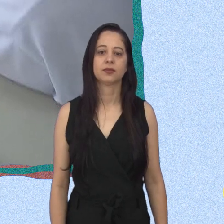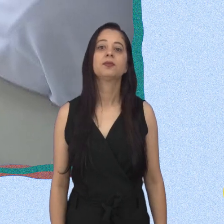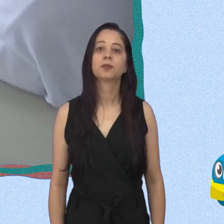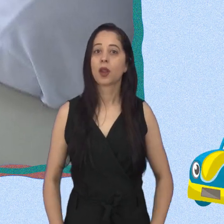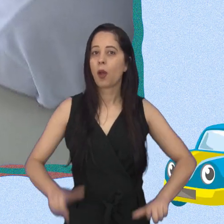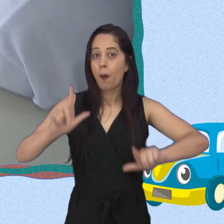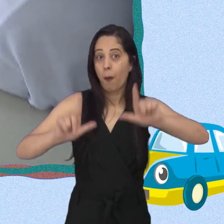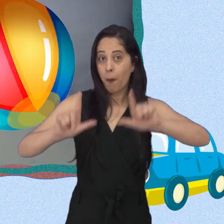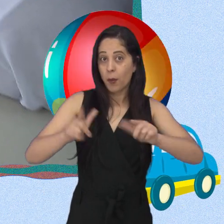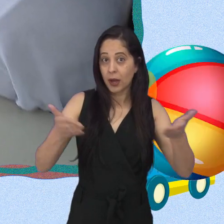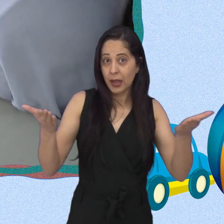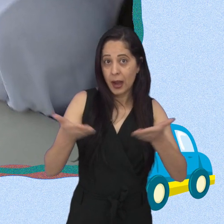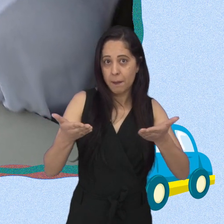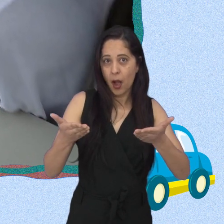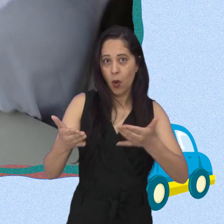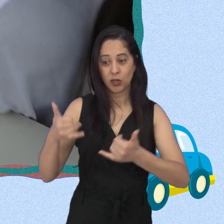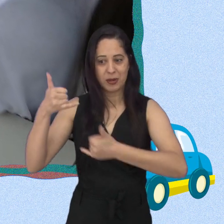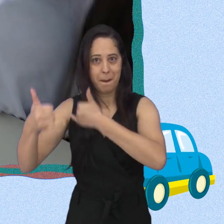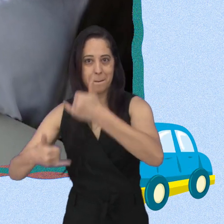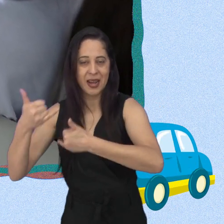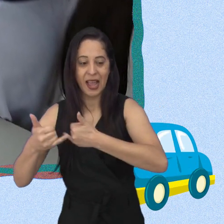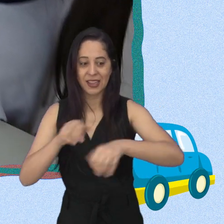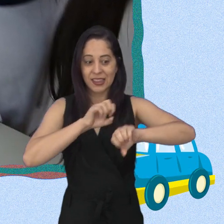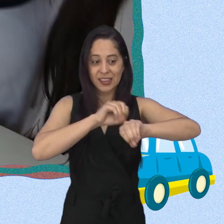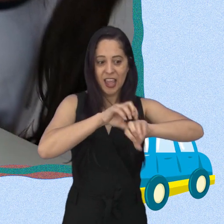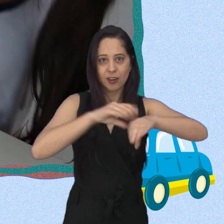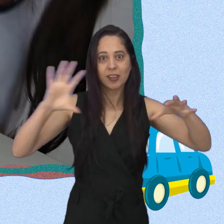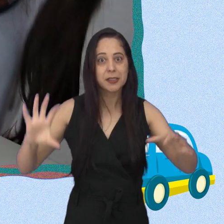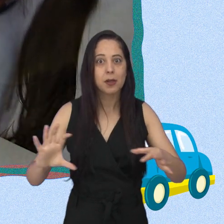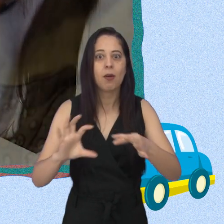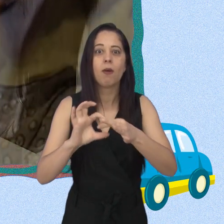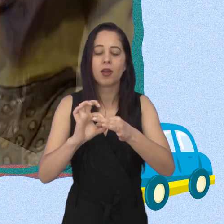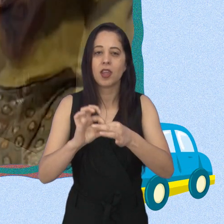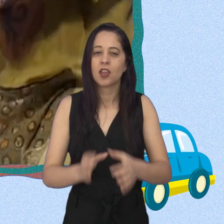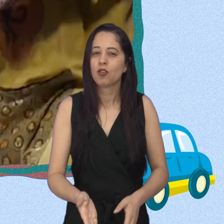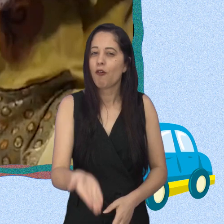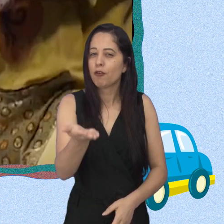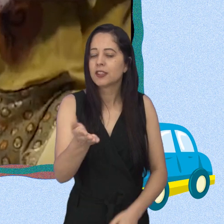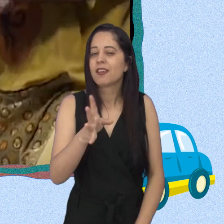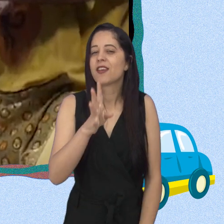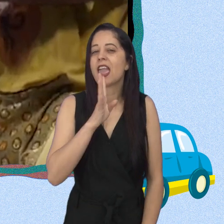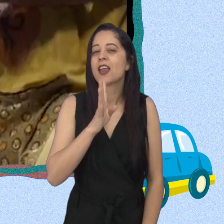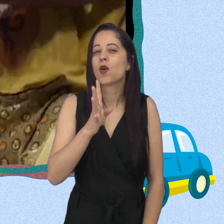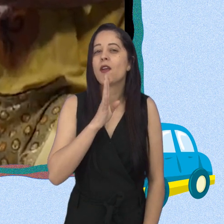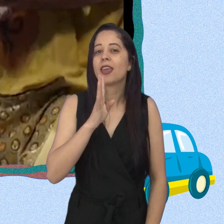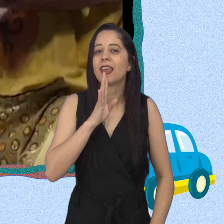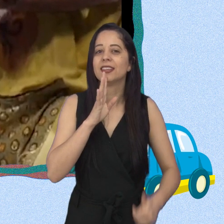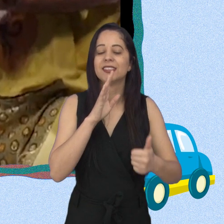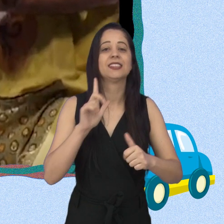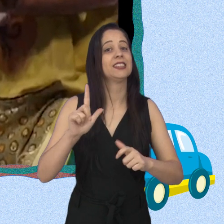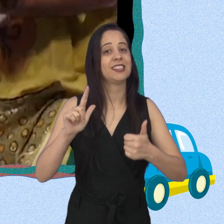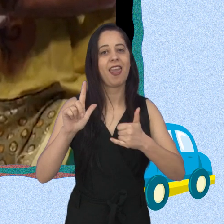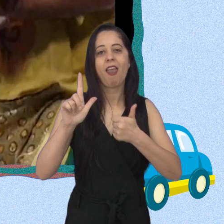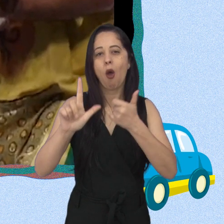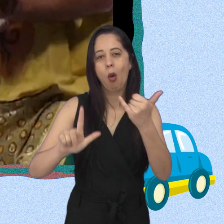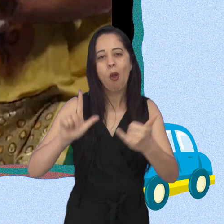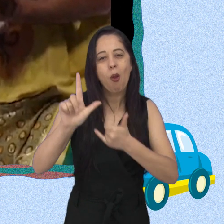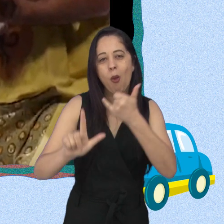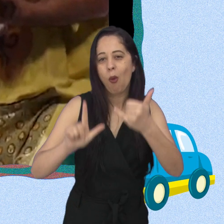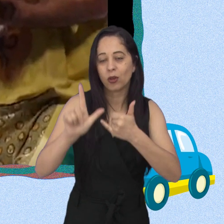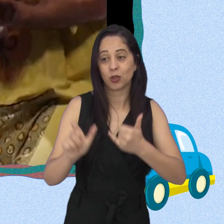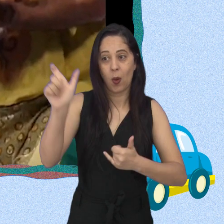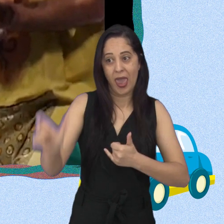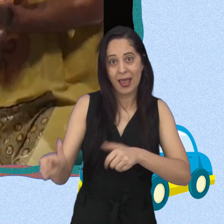Hoje o programa vai unir diversão e educação. Você vai conhecer o lúdico com um contador de